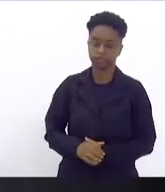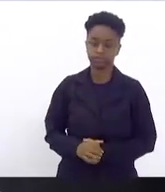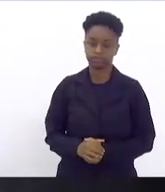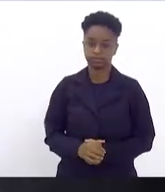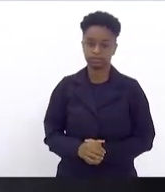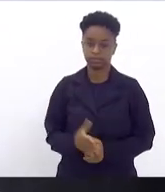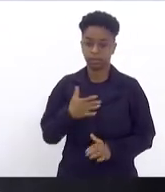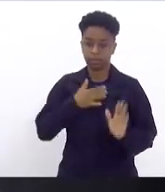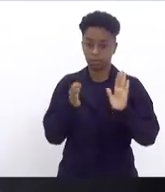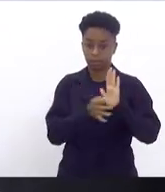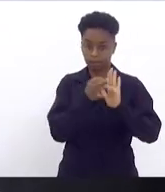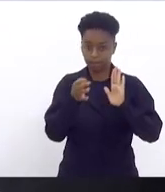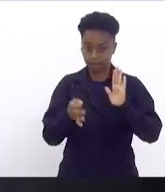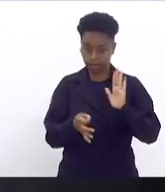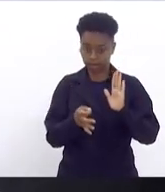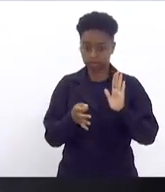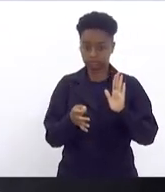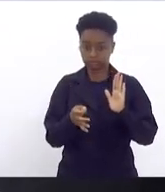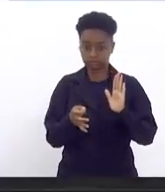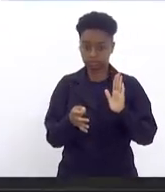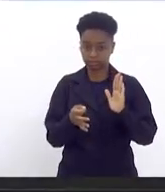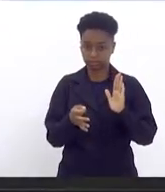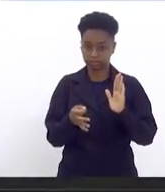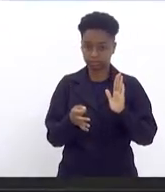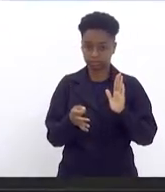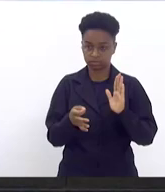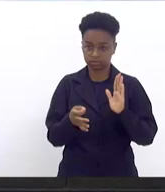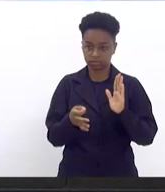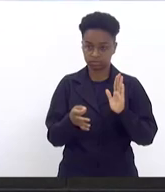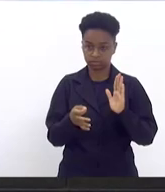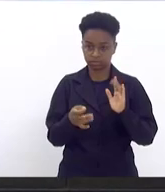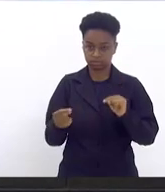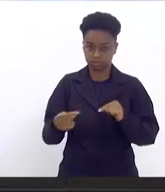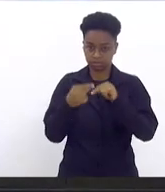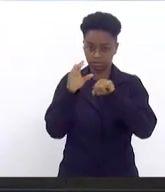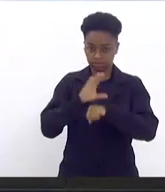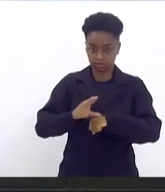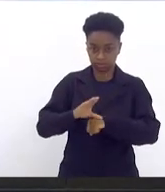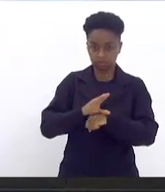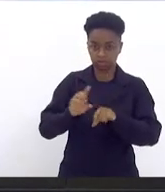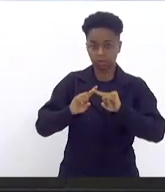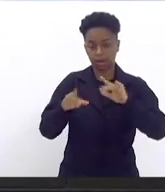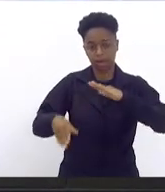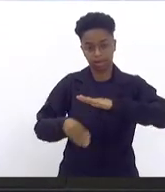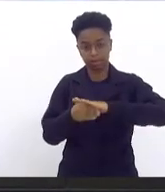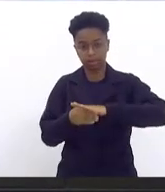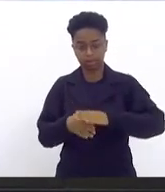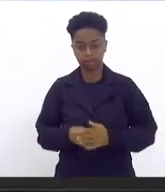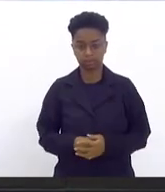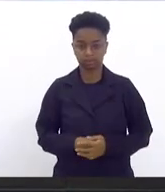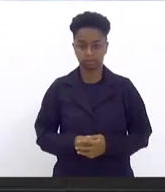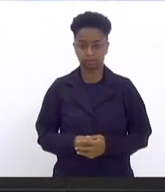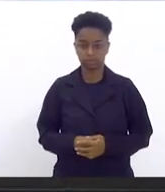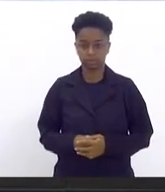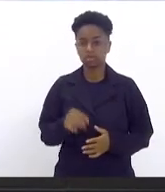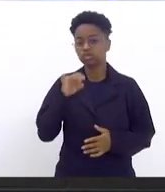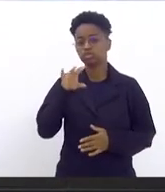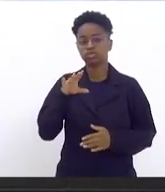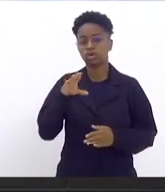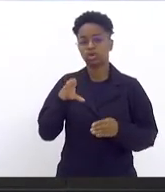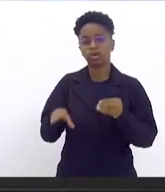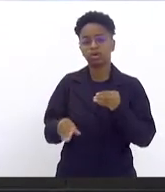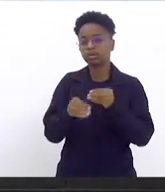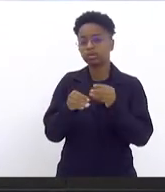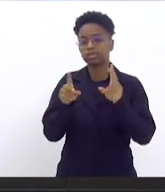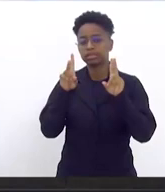Meu parecer é pela constitucionalidade com emenda, justamente só para acrescentar a questão